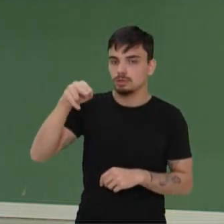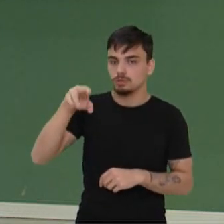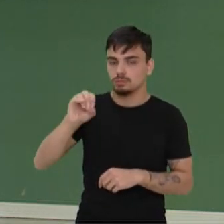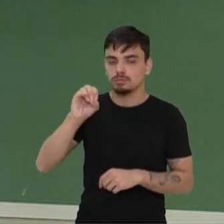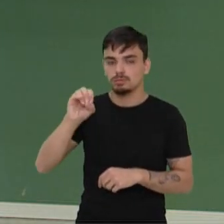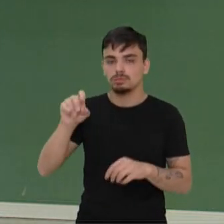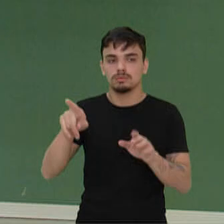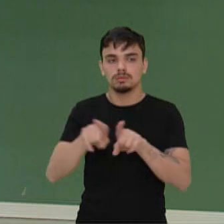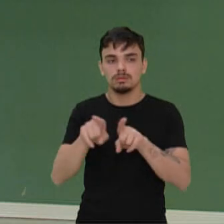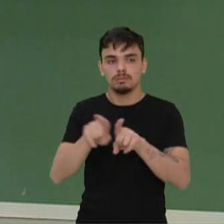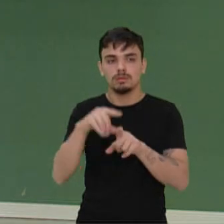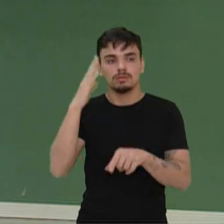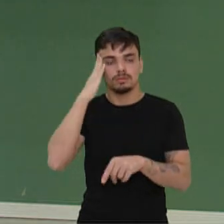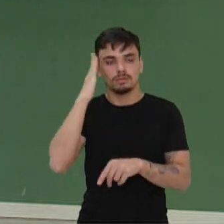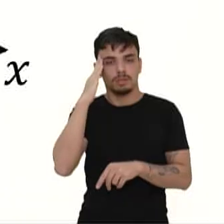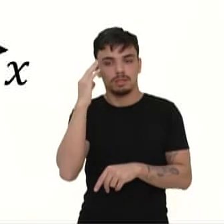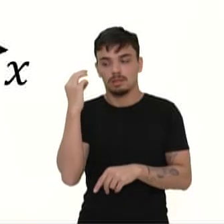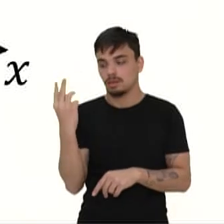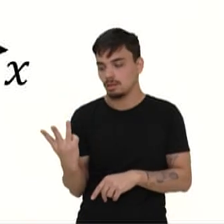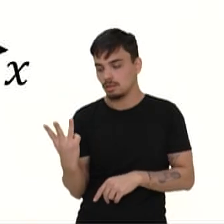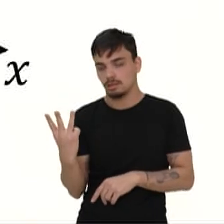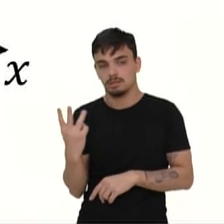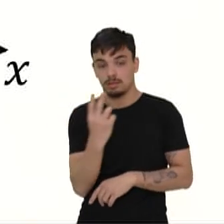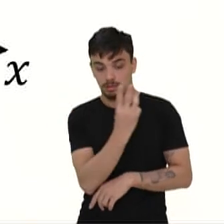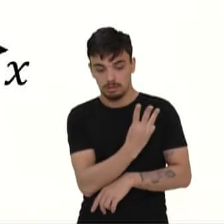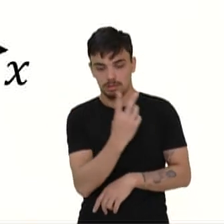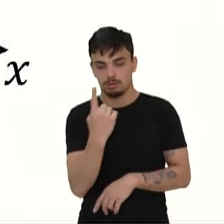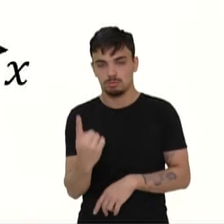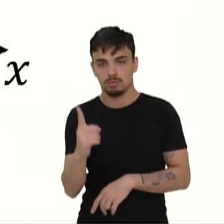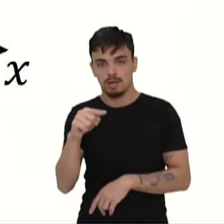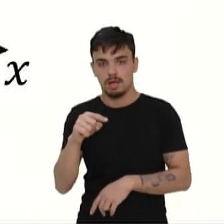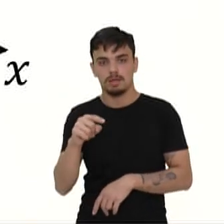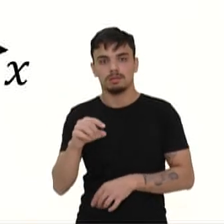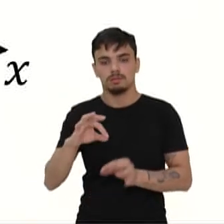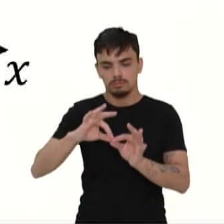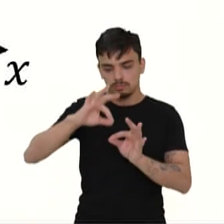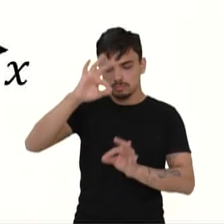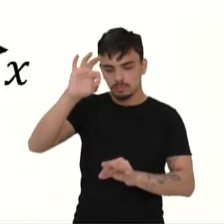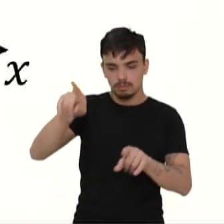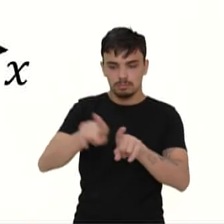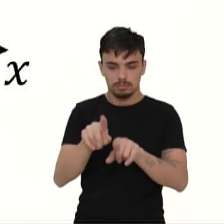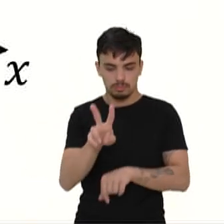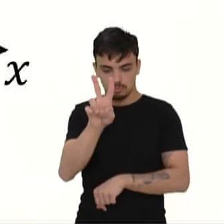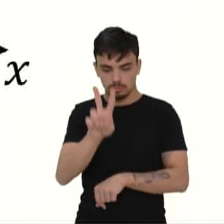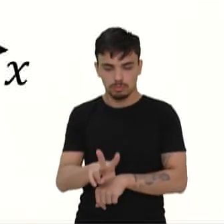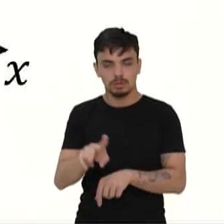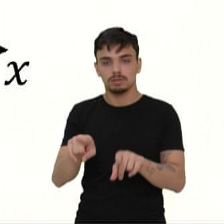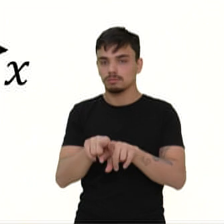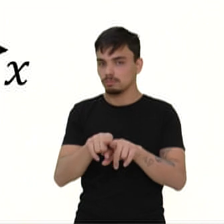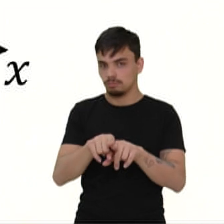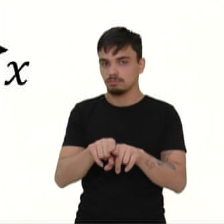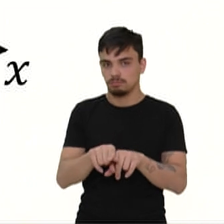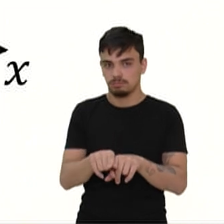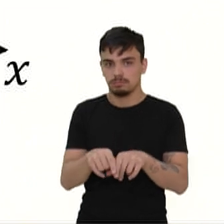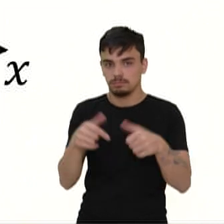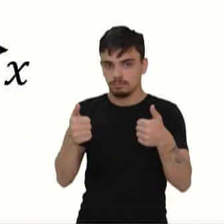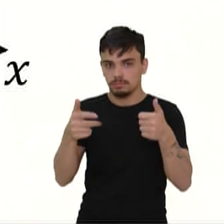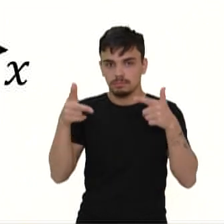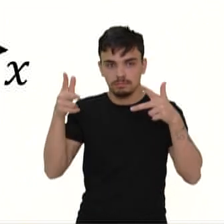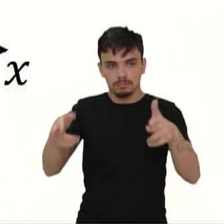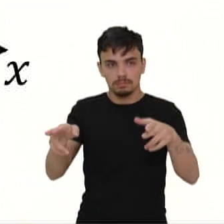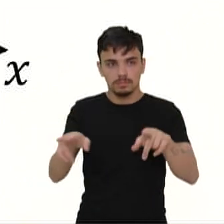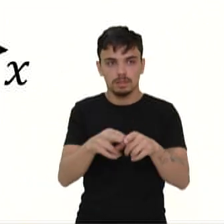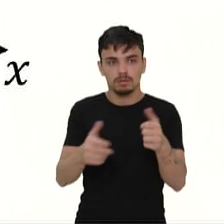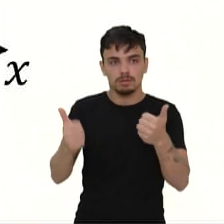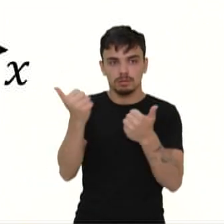1 e o 3 são simétricos em relação ao 2. Né? Olha lá, 1 e o 3 são simétricos em relação ao 2. Substitua